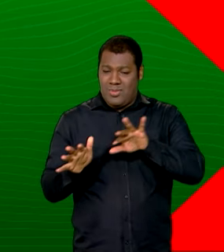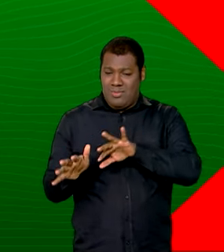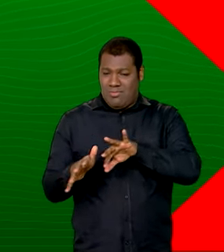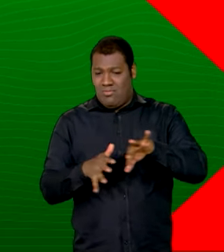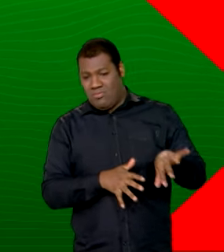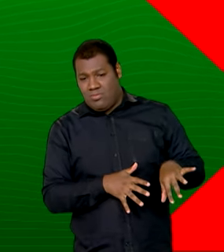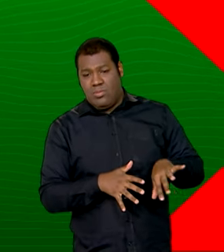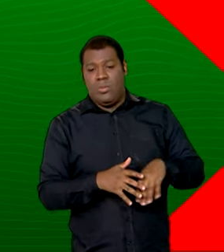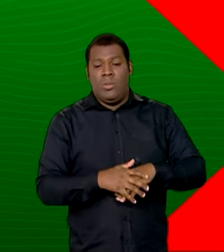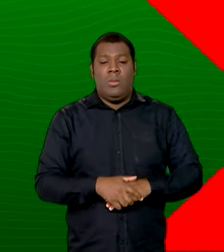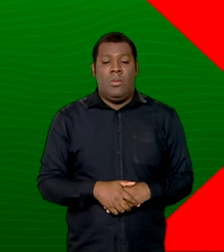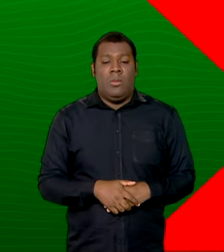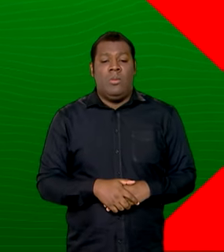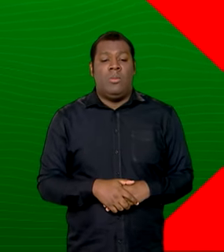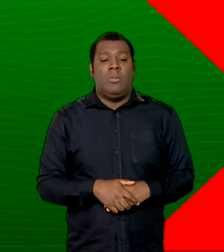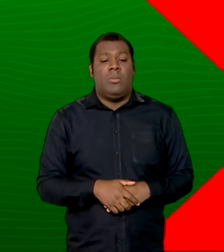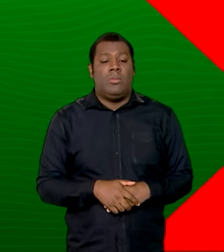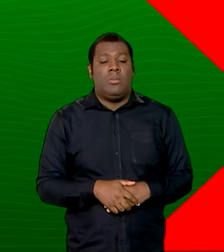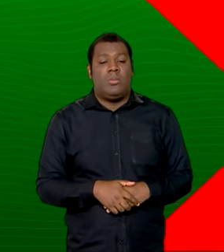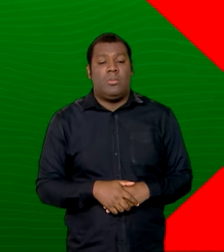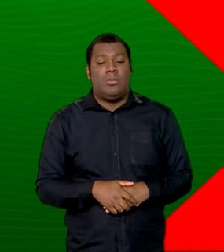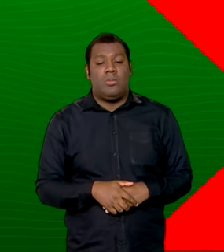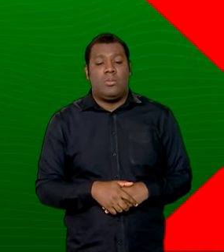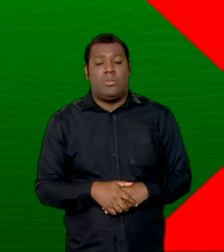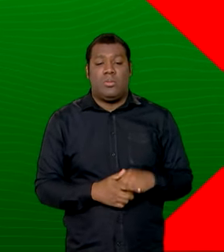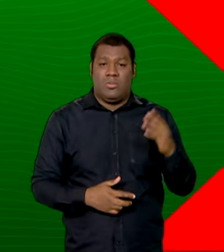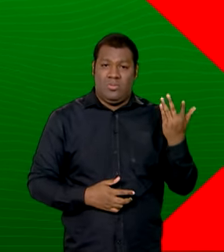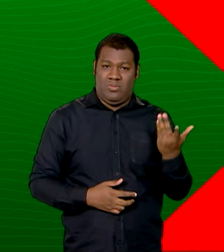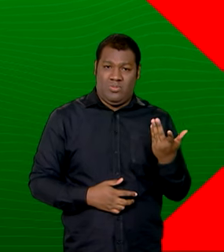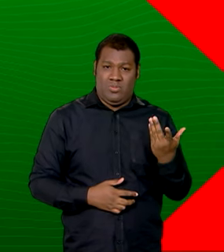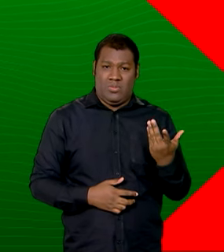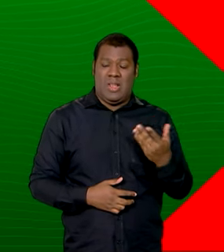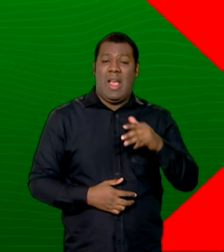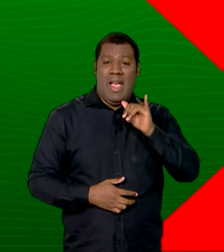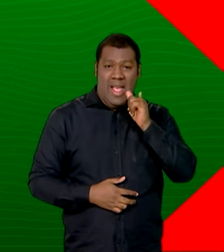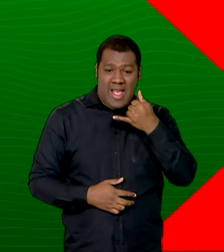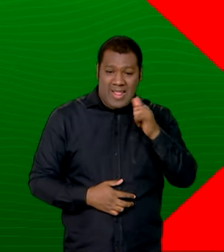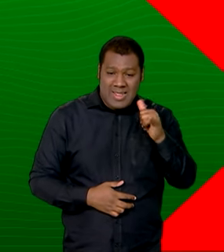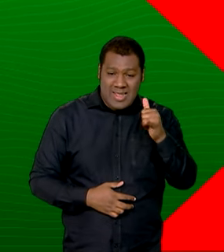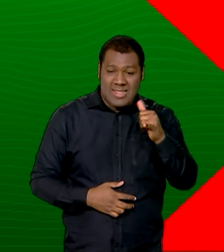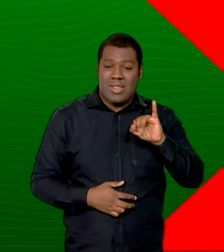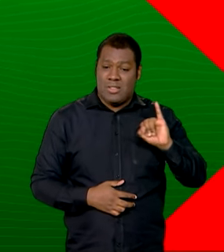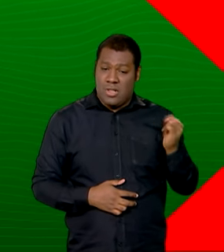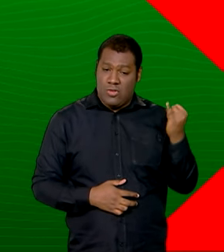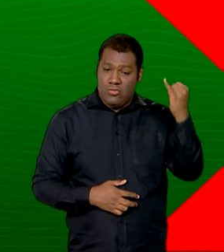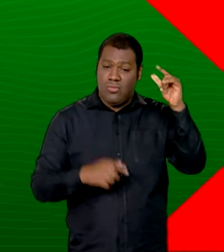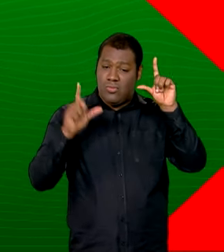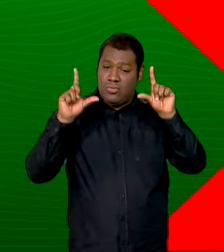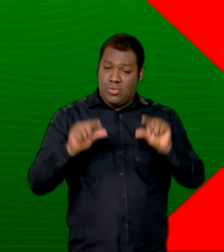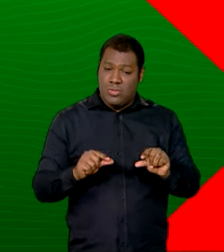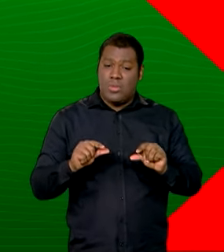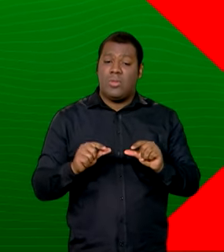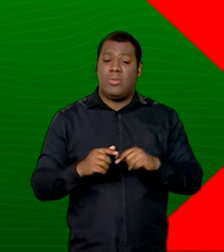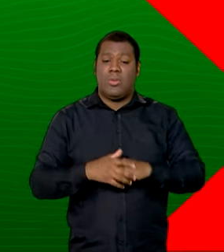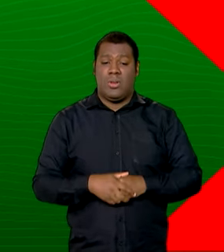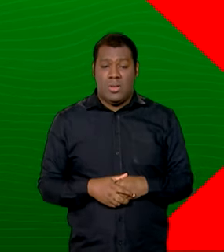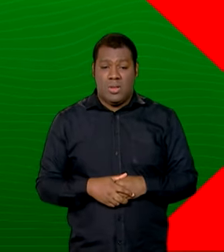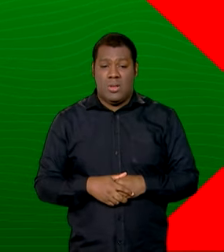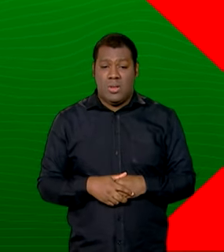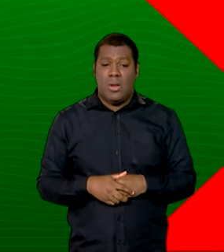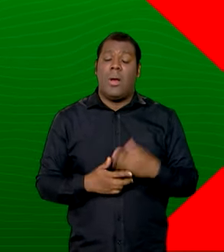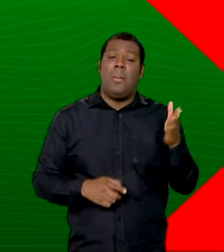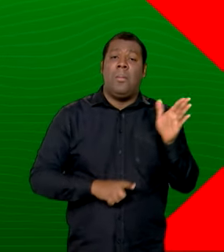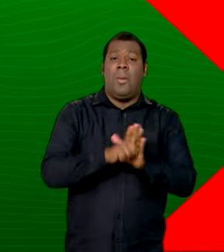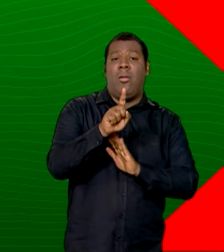desse tema é a redução da tarifa elétrica a gente teve esse anúncio recentemente mas eu queria saber o que que isso pode